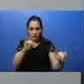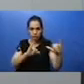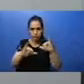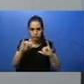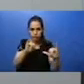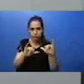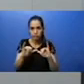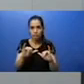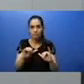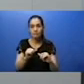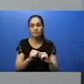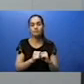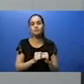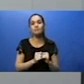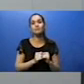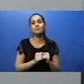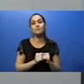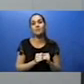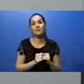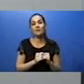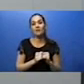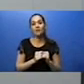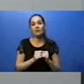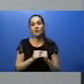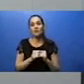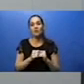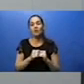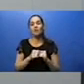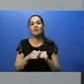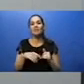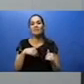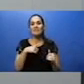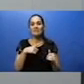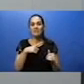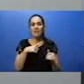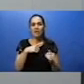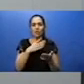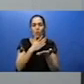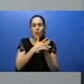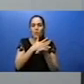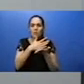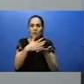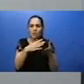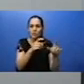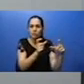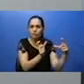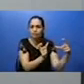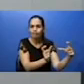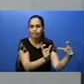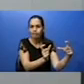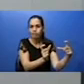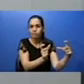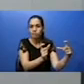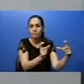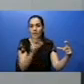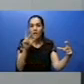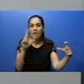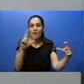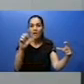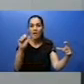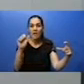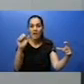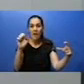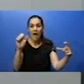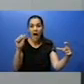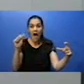os reagentes estão no início, na parte esquerda da reação. Depois nós teremos uma seta